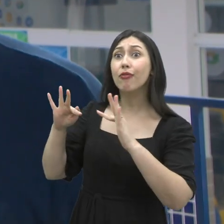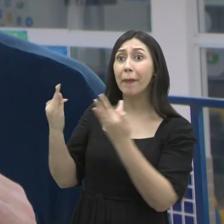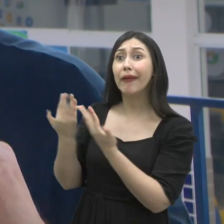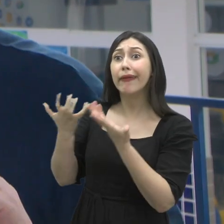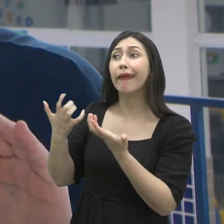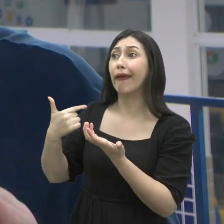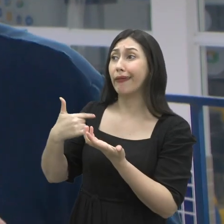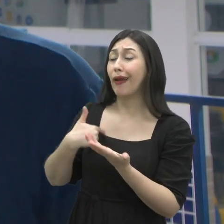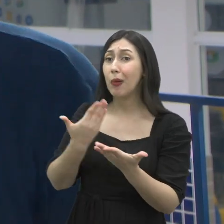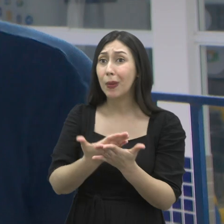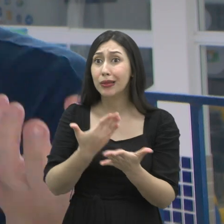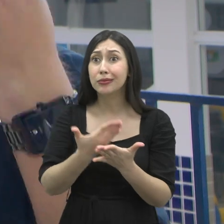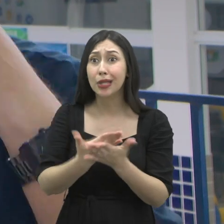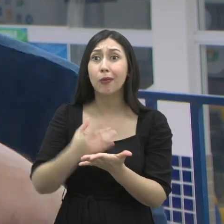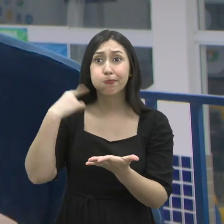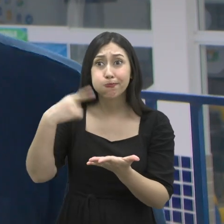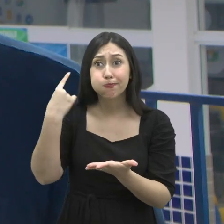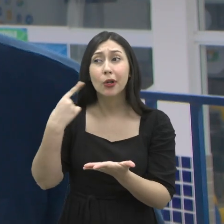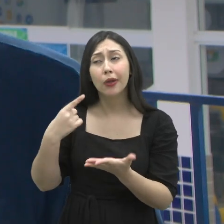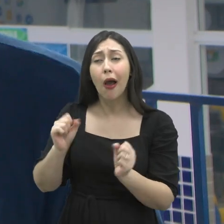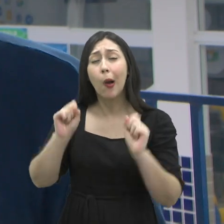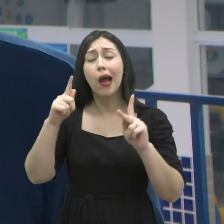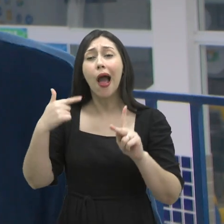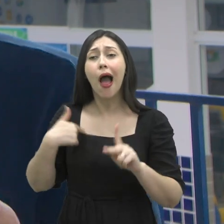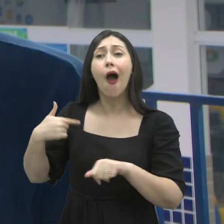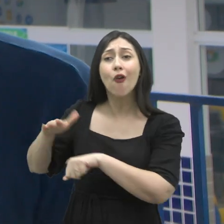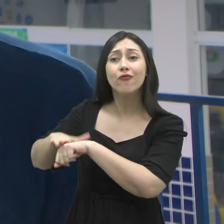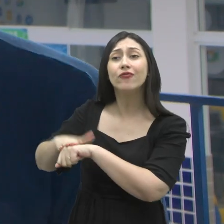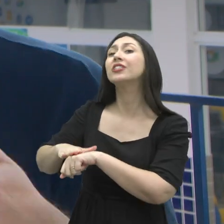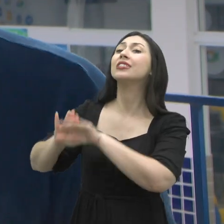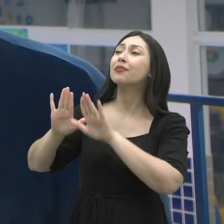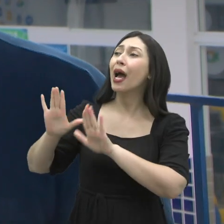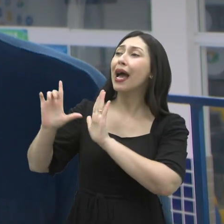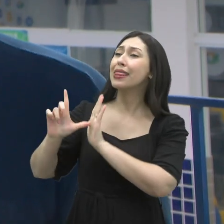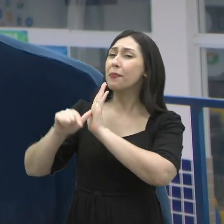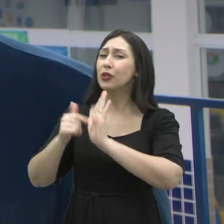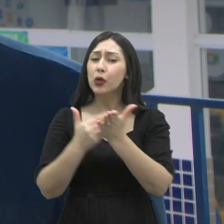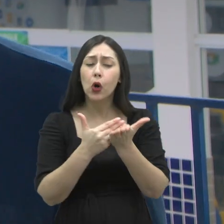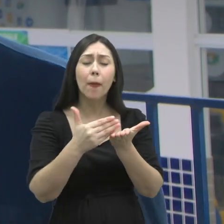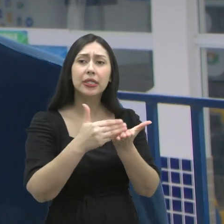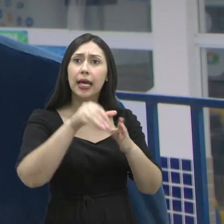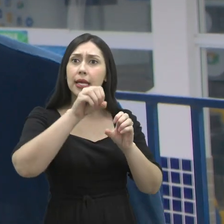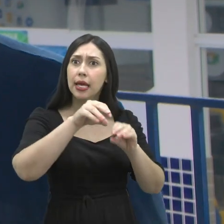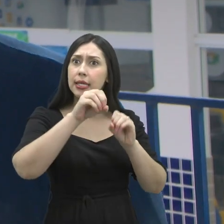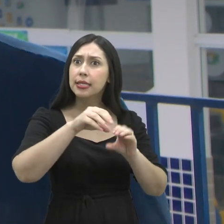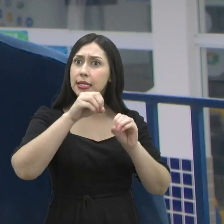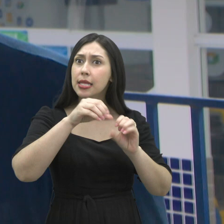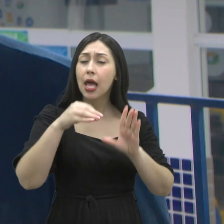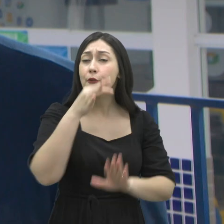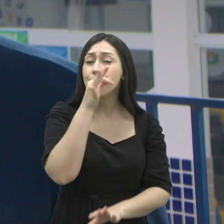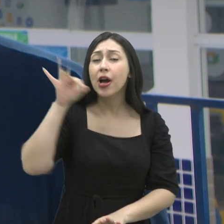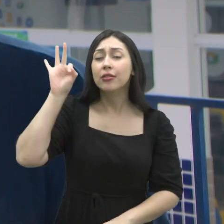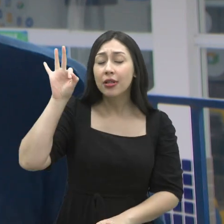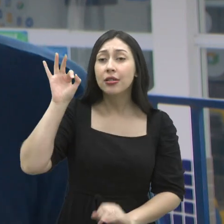não adiantou. O sonho me chamou de volta, aí eu iniciei como professor de francês no CEL, Centro de Línguas, que é um projeto do